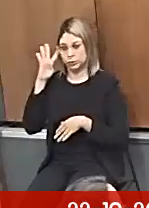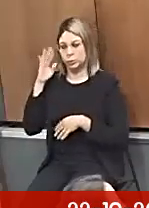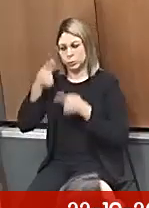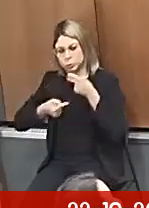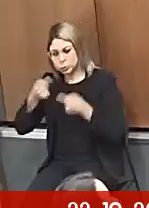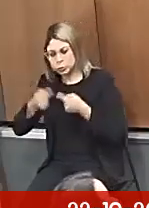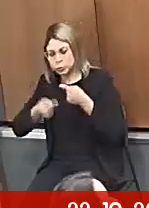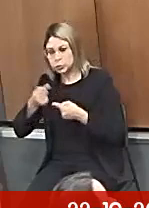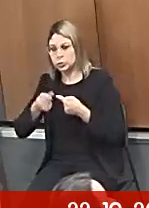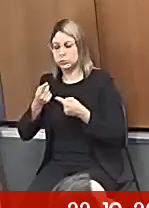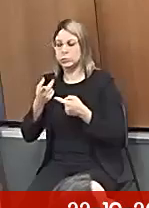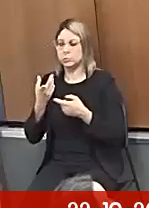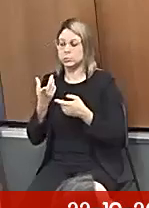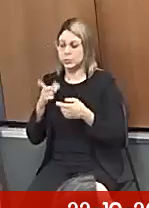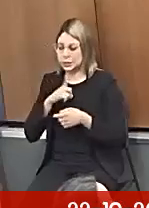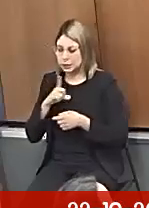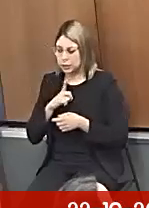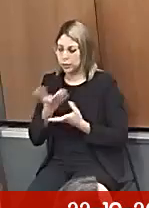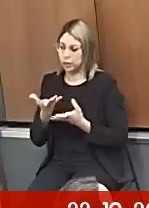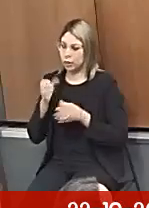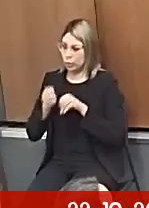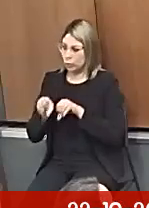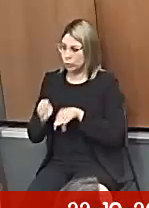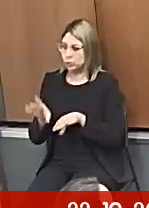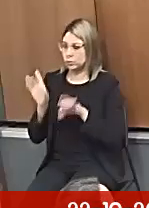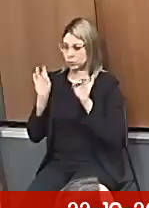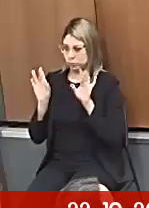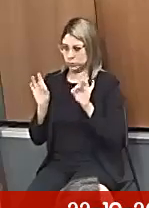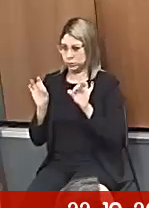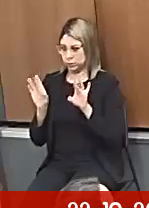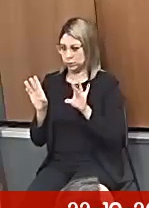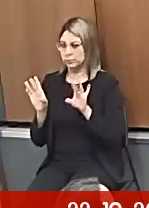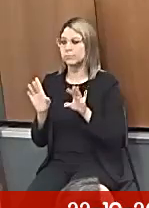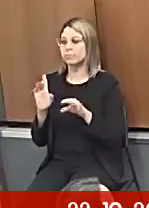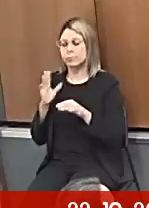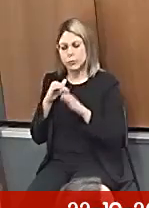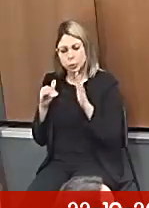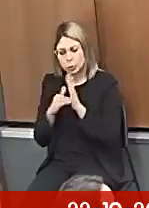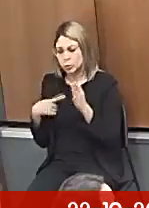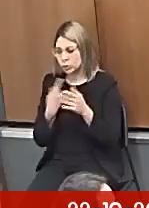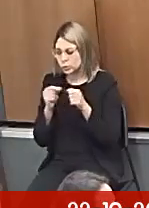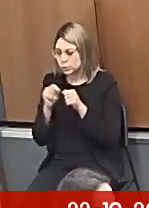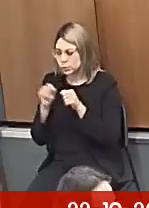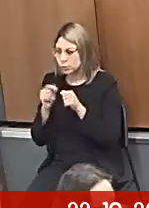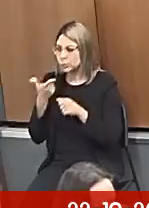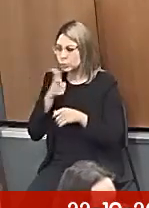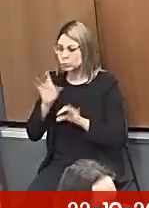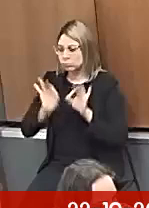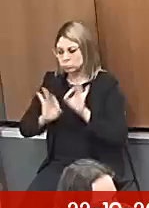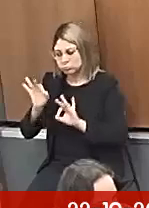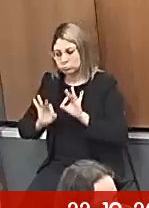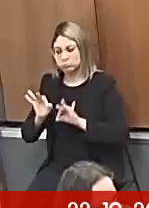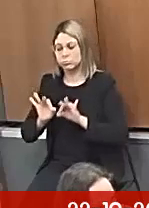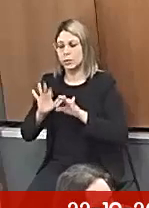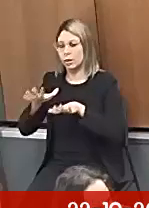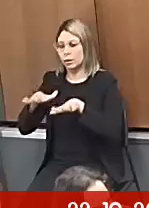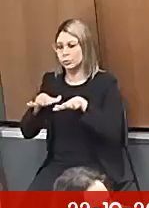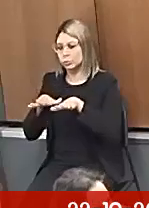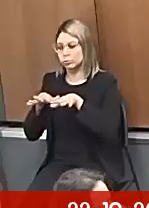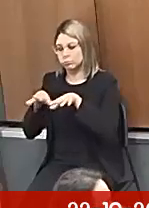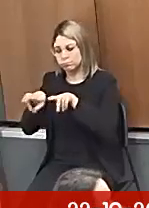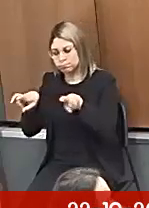novos caminhos para a educação especial. Tudo isso nós estamos trazendo para a Assembleia para oportunizar esse debate amplo, que nós